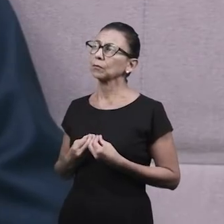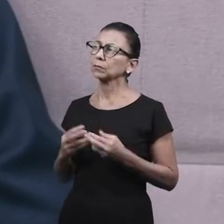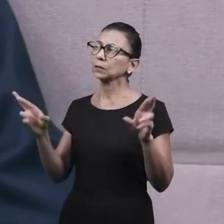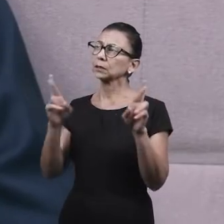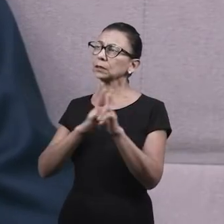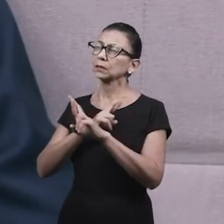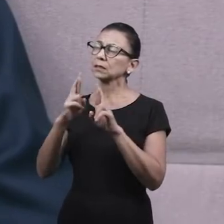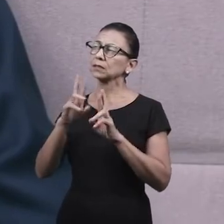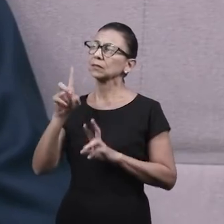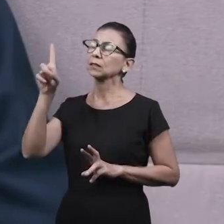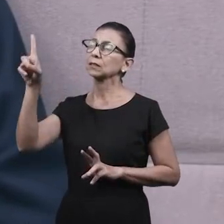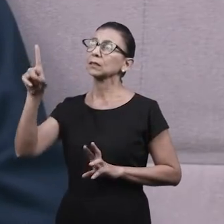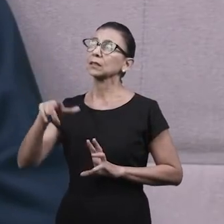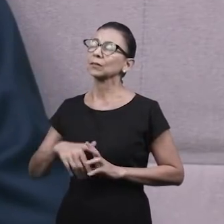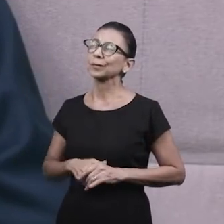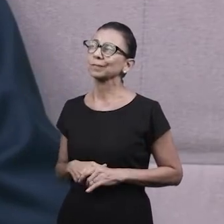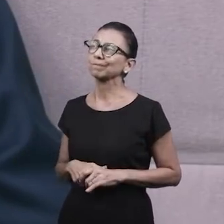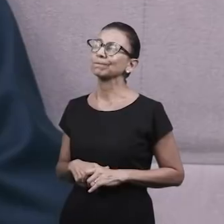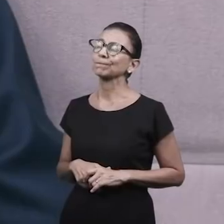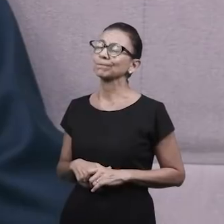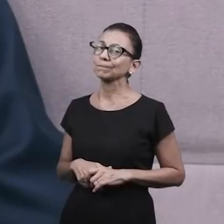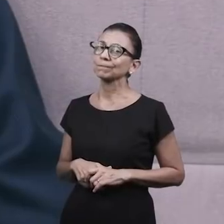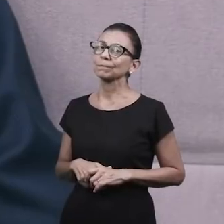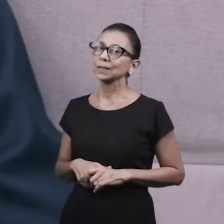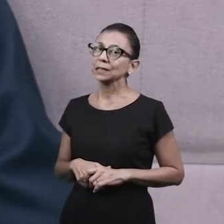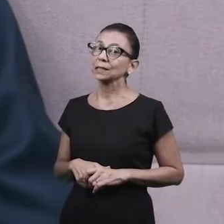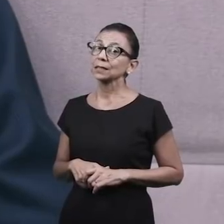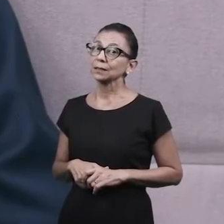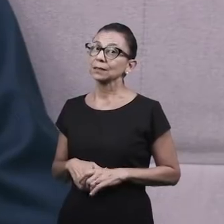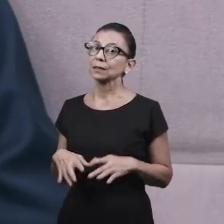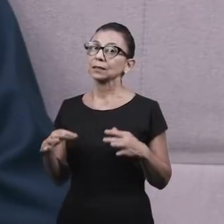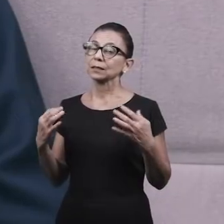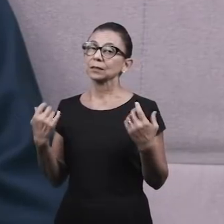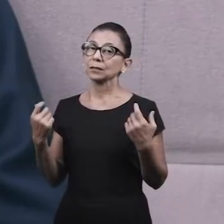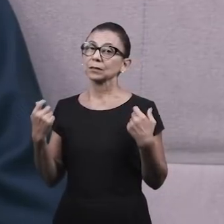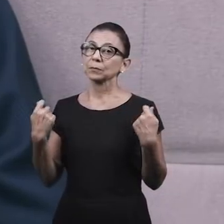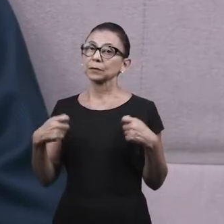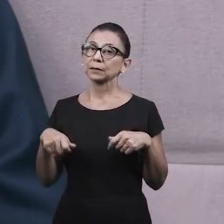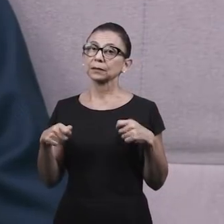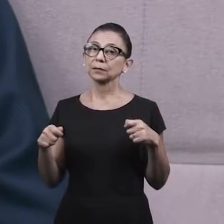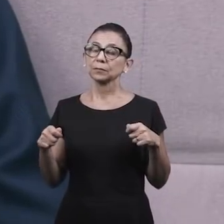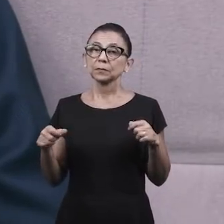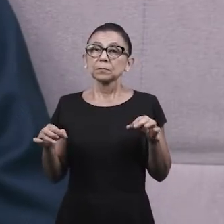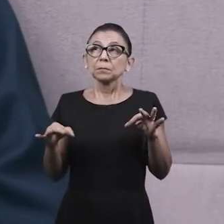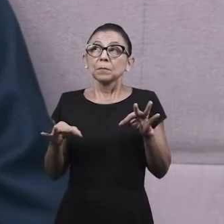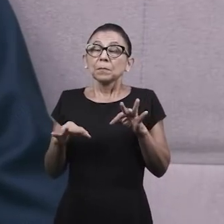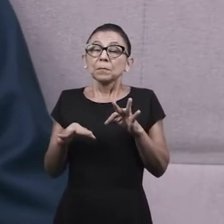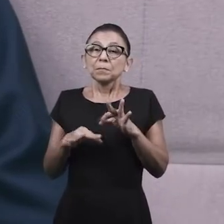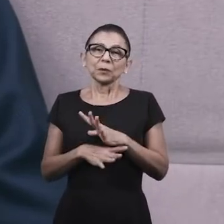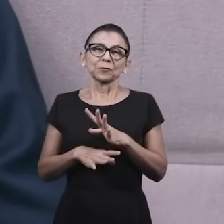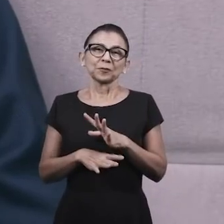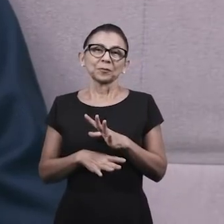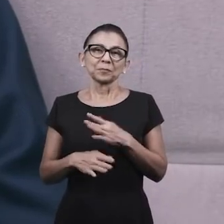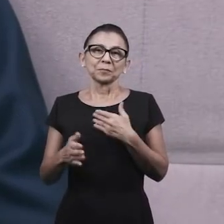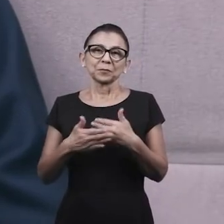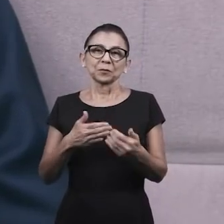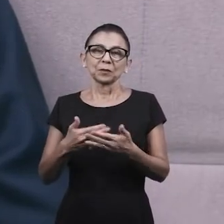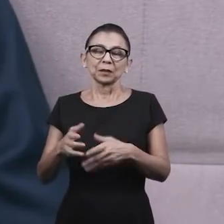homem é o valor que o homem dá a essa salvação, a essa